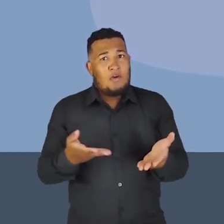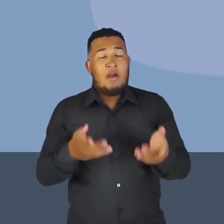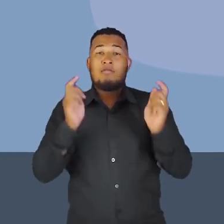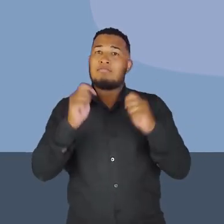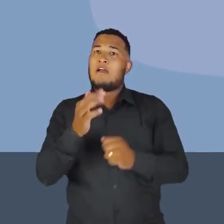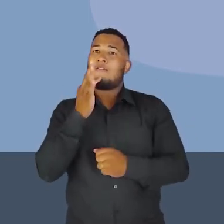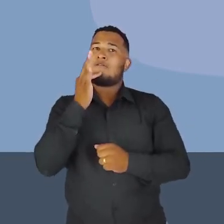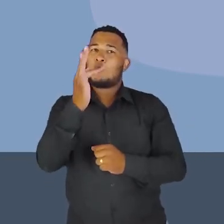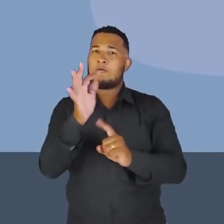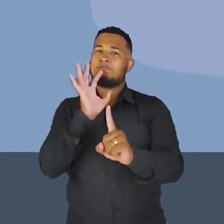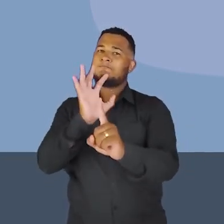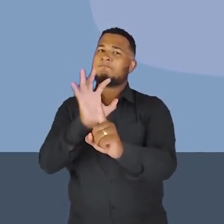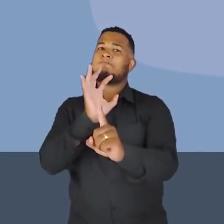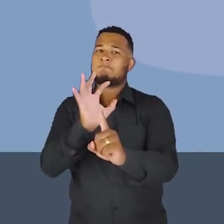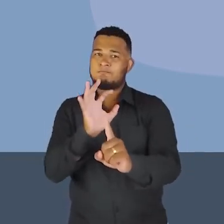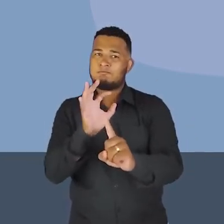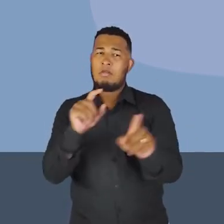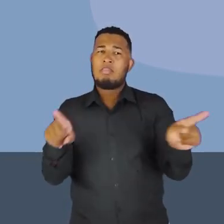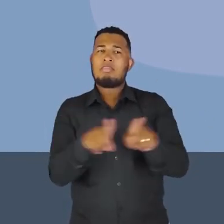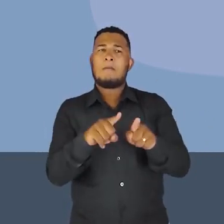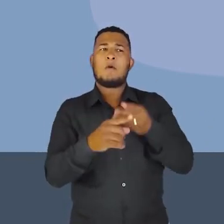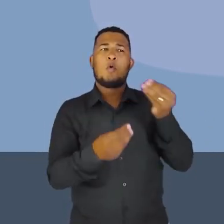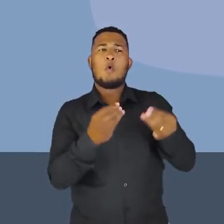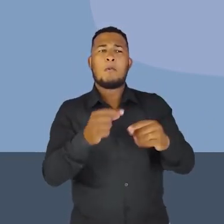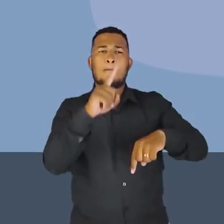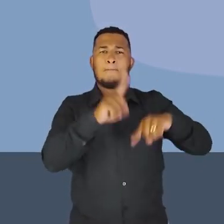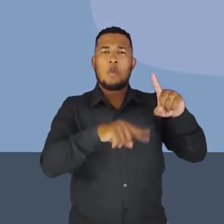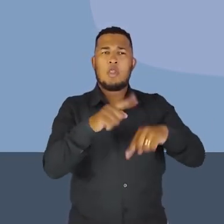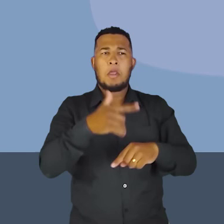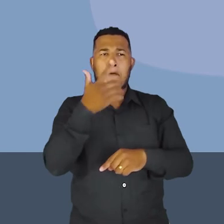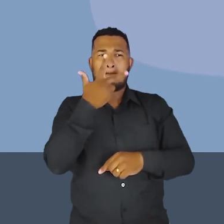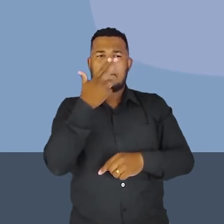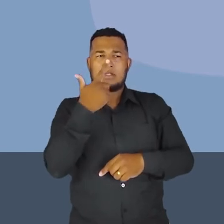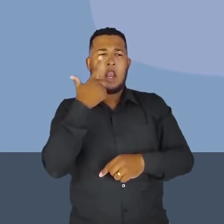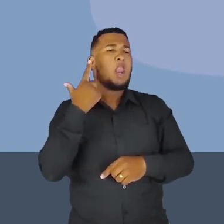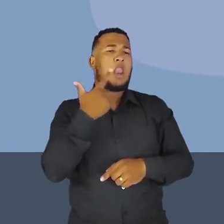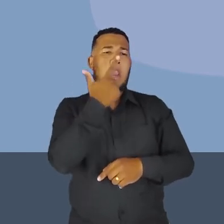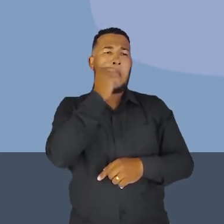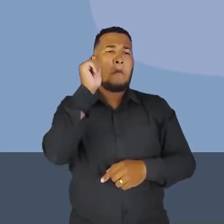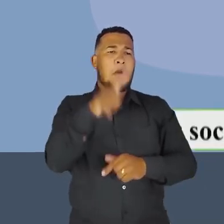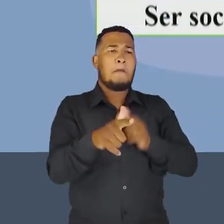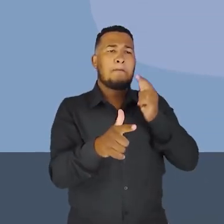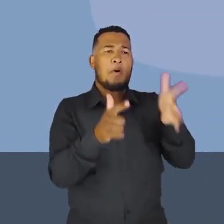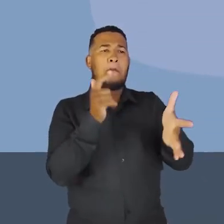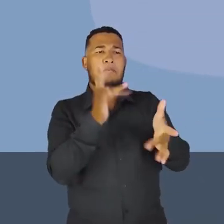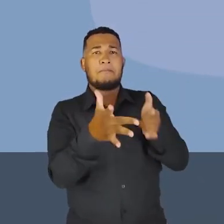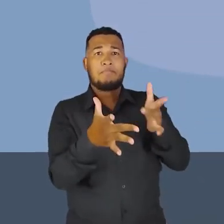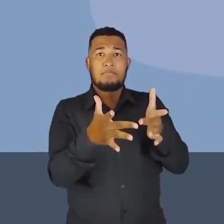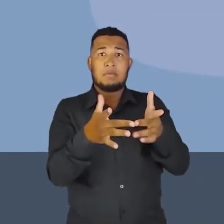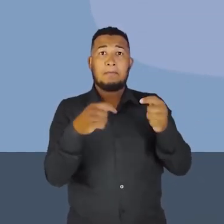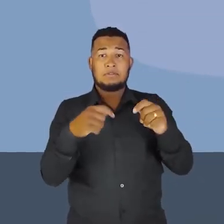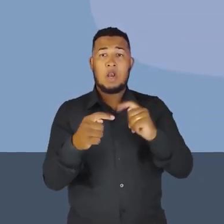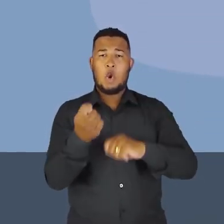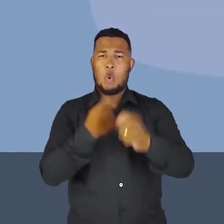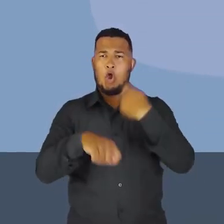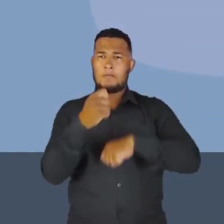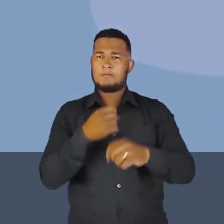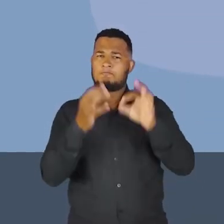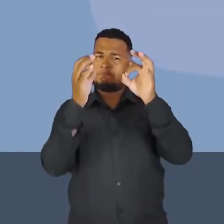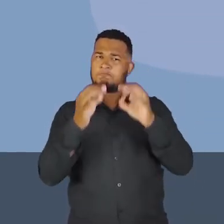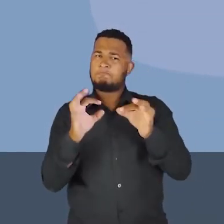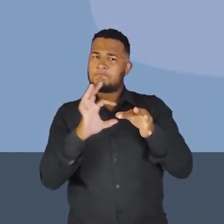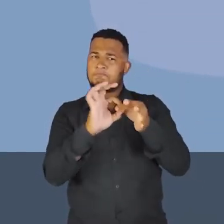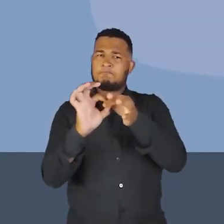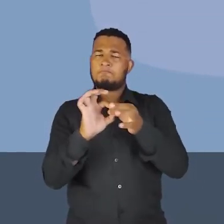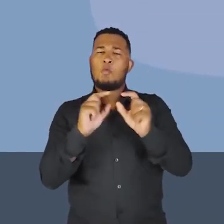a geração, a maneira como a gente descarta, né, esses produtos. Precisamos ser economicamente viáveis. E quando a gente fala de ser economicamente